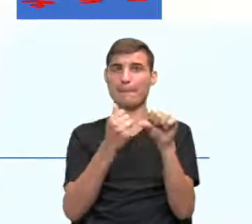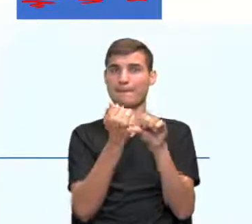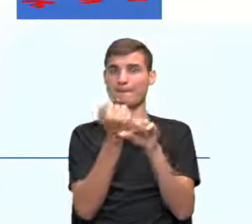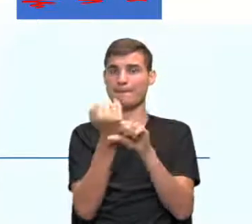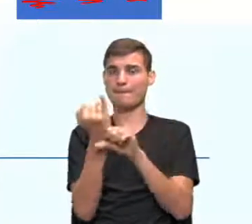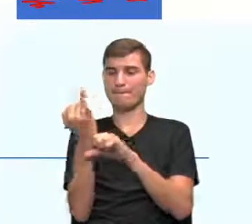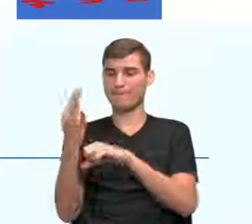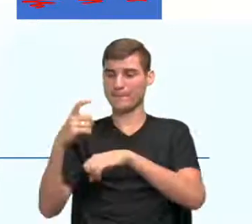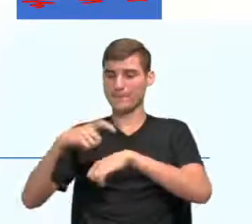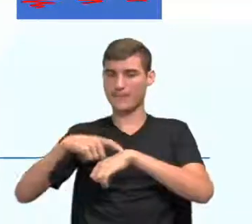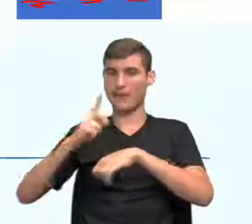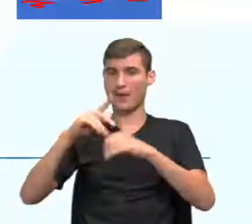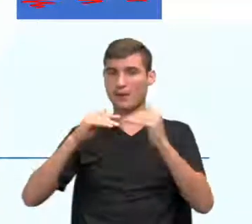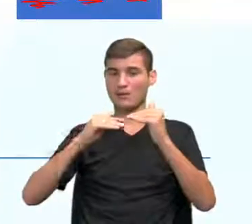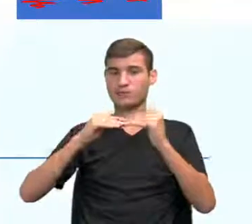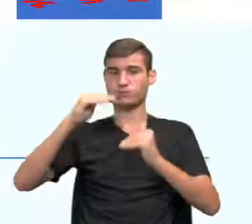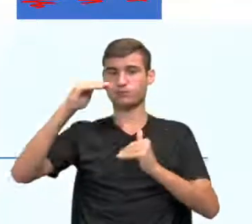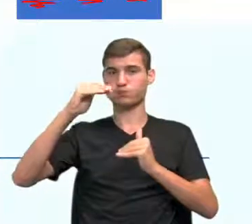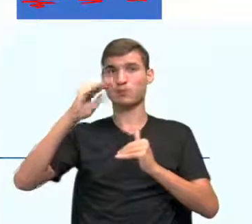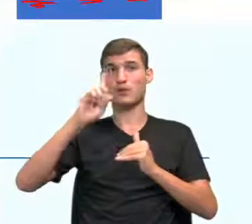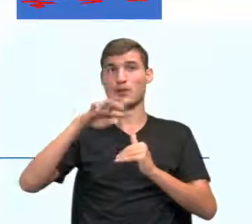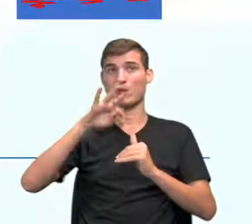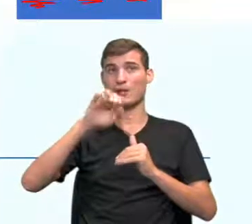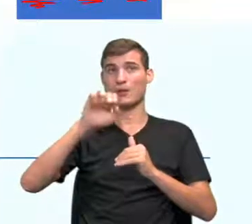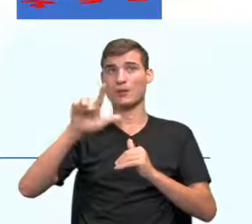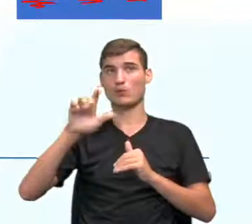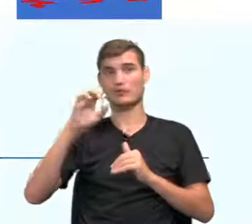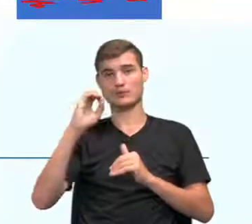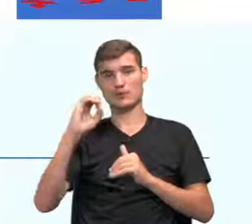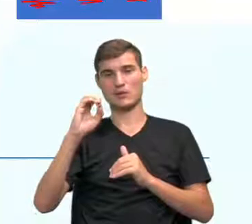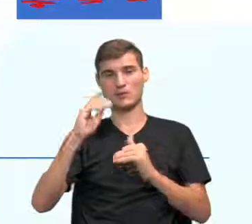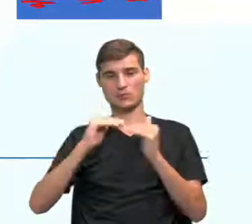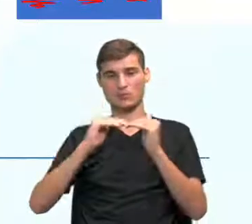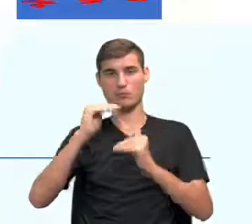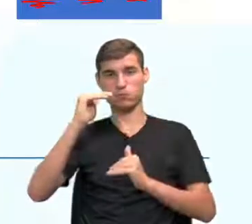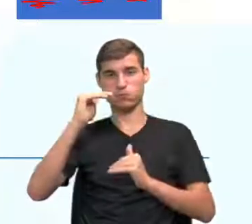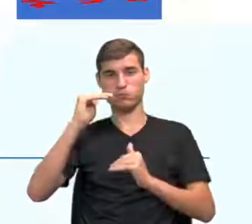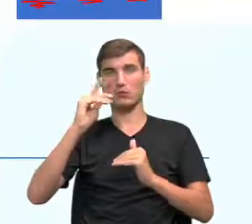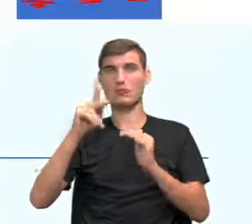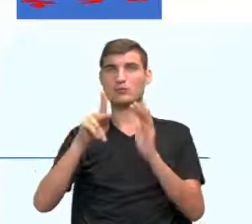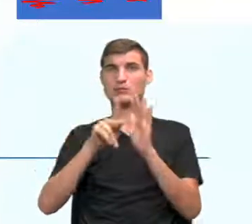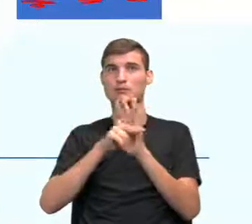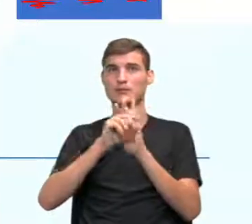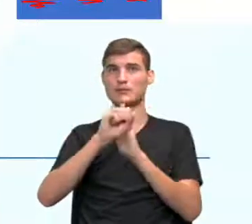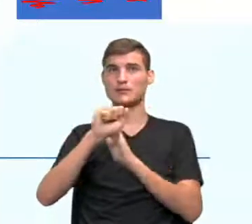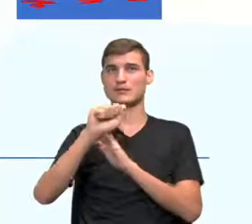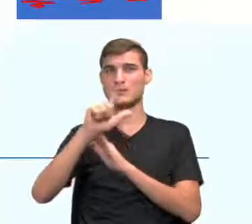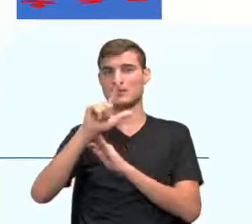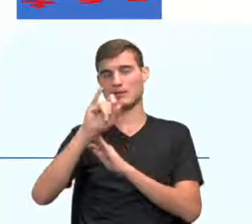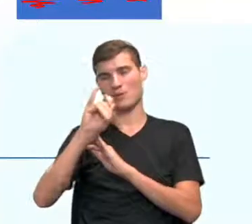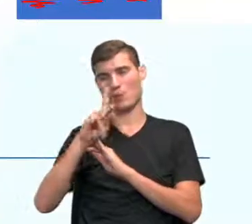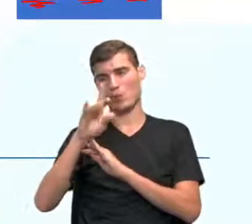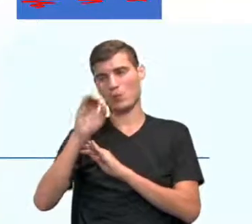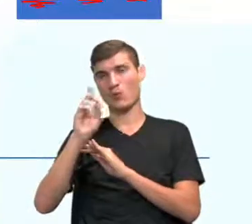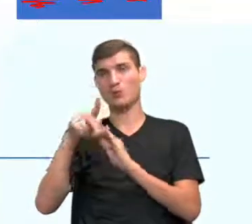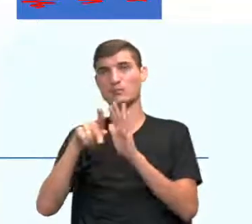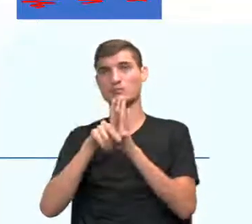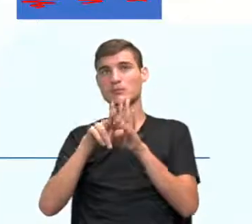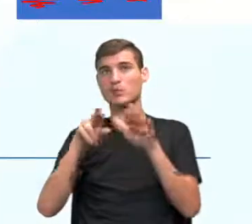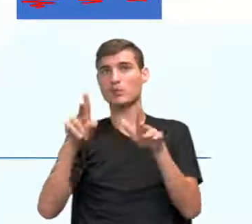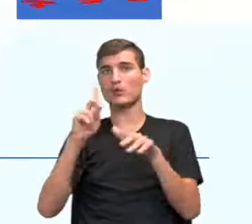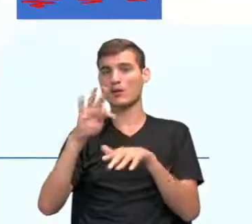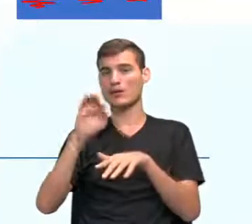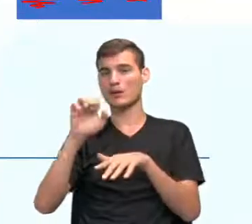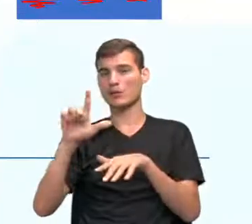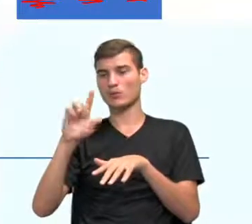tempo que ele fica em alto, que é tal zero, que isso me leva ao Dutch Cycle, que é igual a